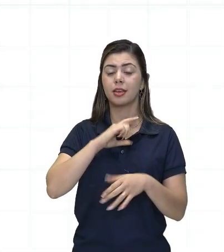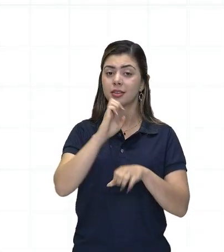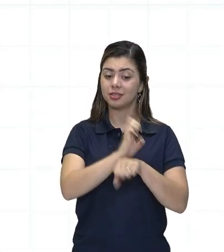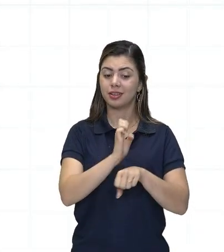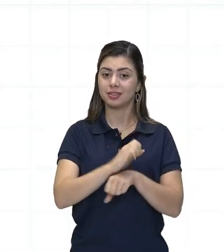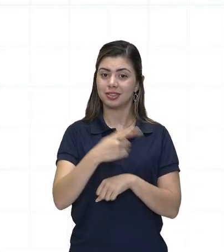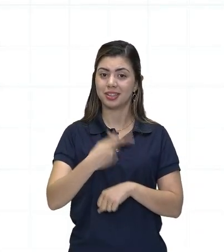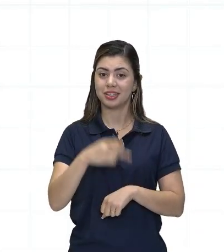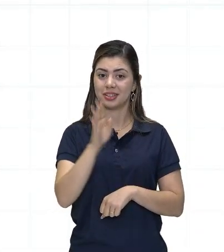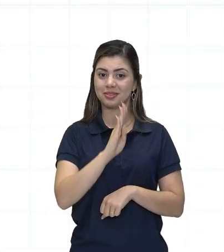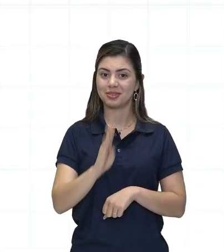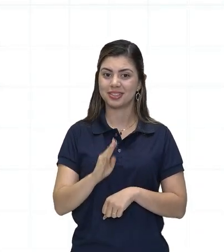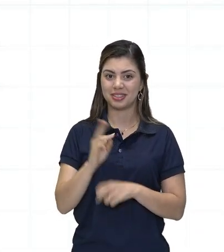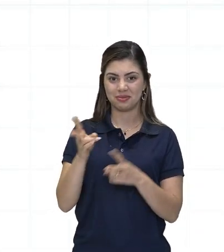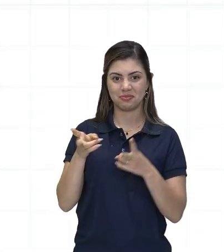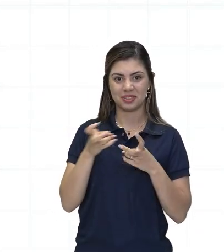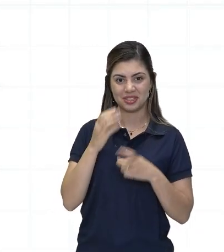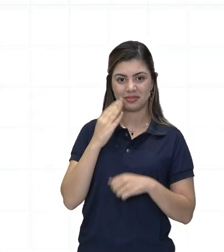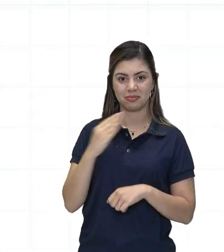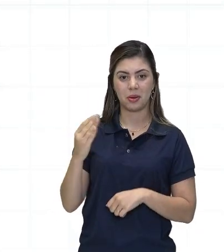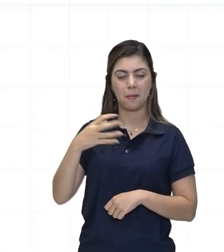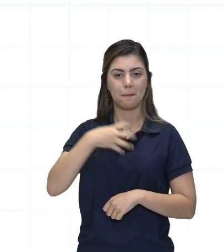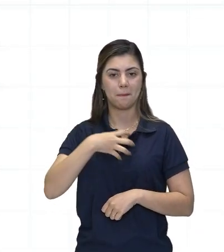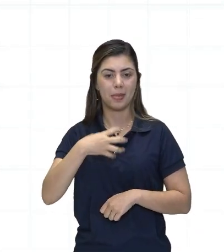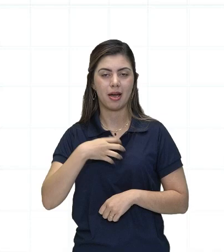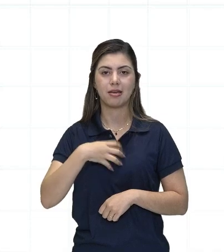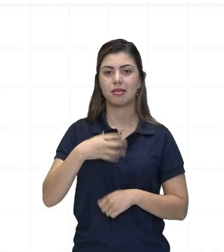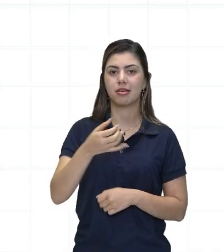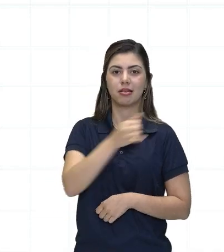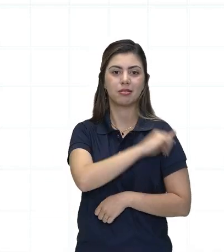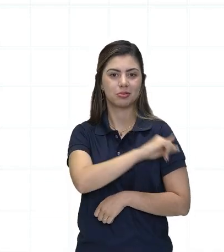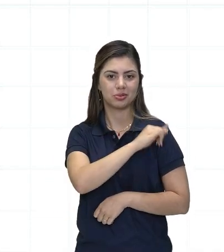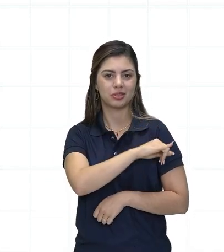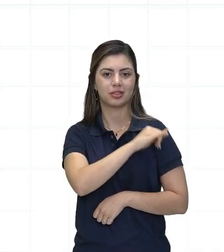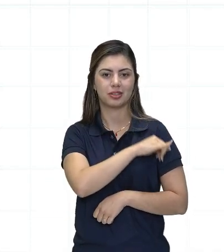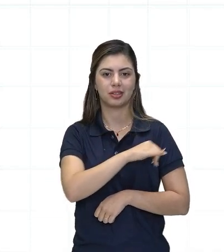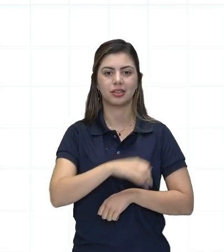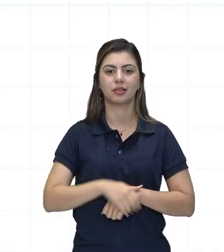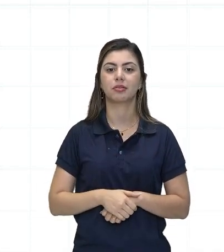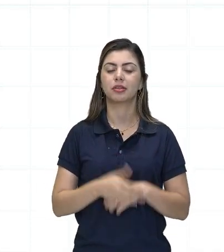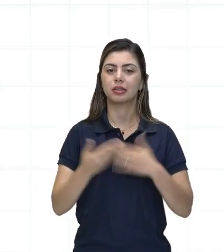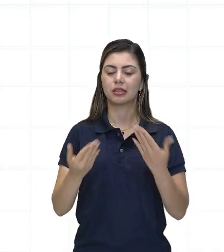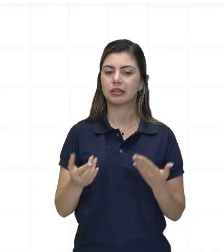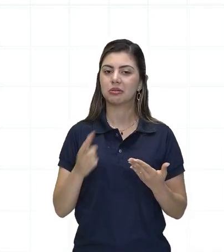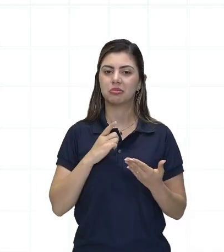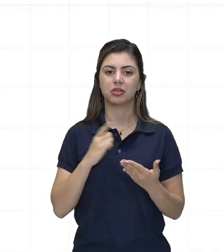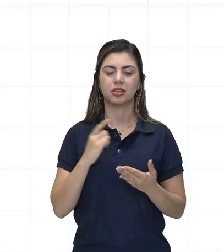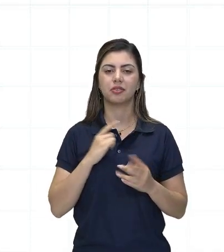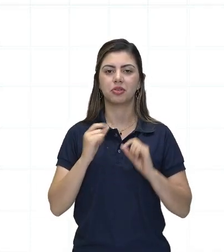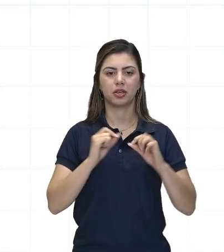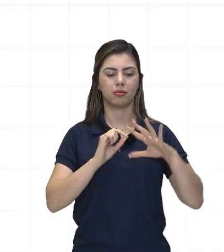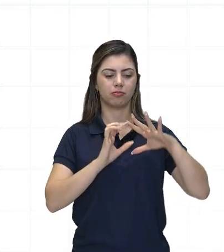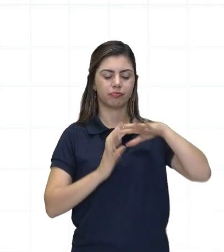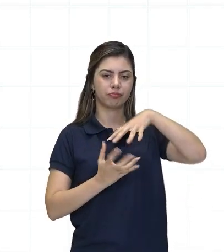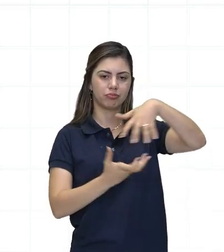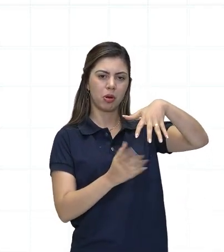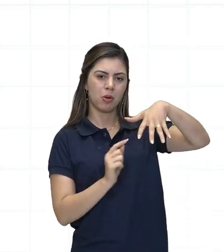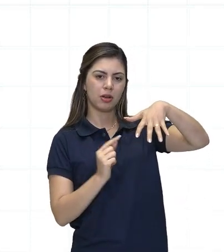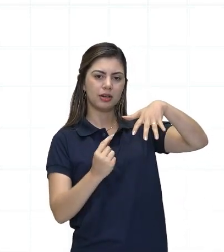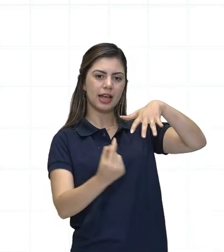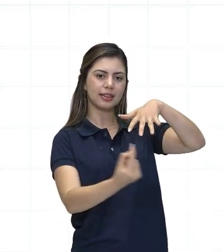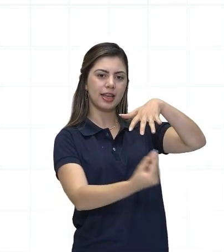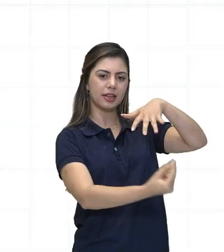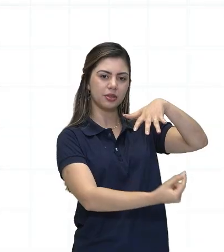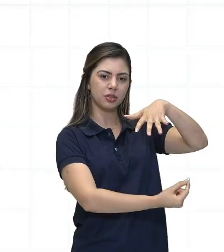do Brasil, como a gente pôde observar, Bahia, Rio de Janeiro, e ele continuou o seu percurso, né? Então, observe que